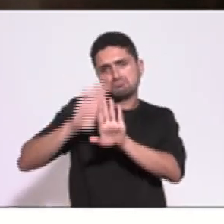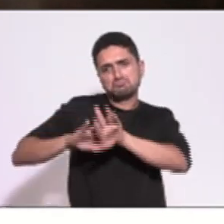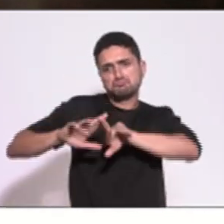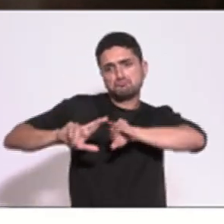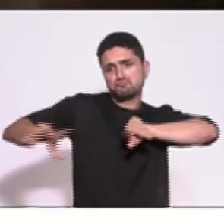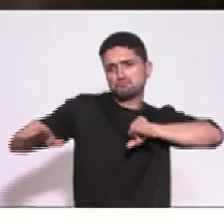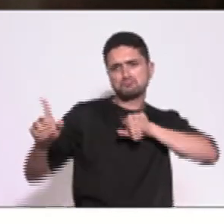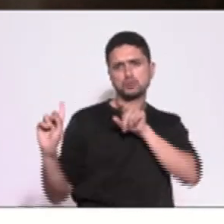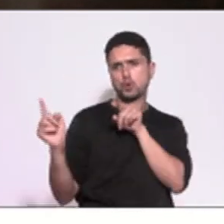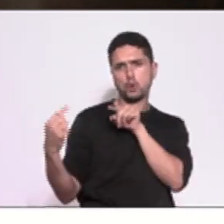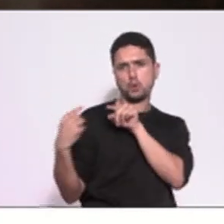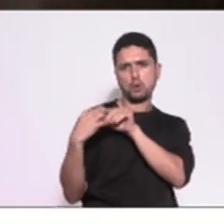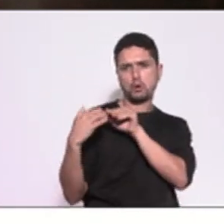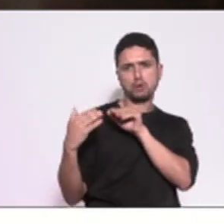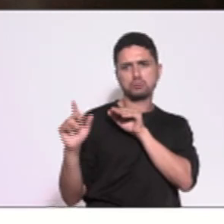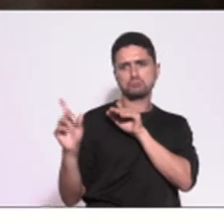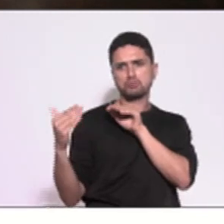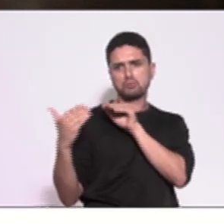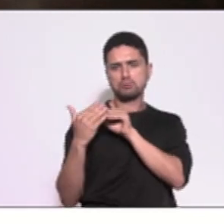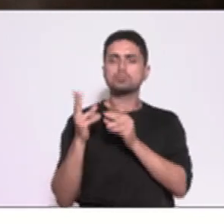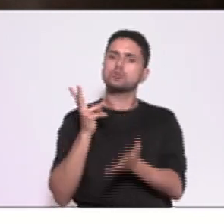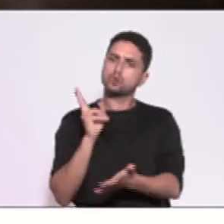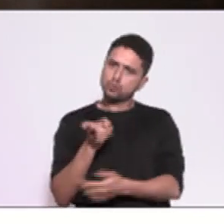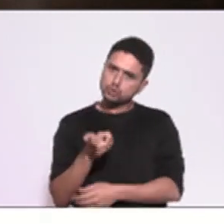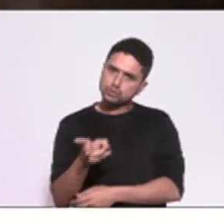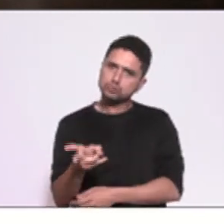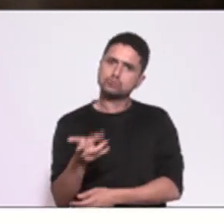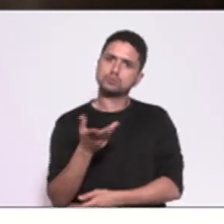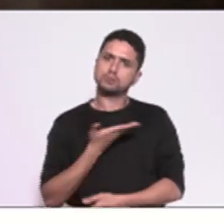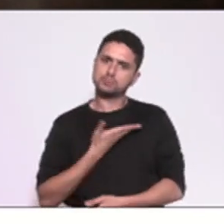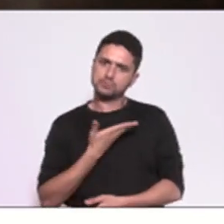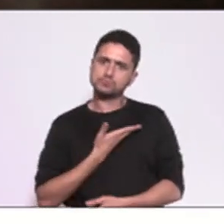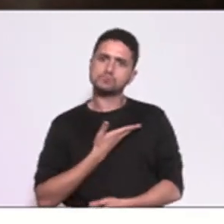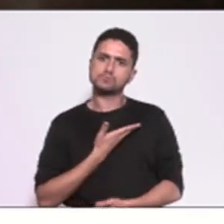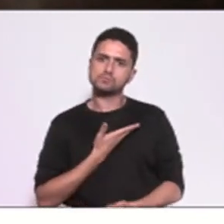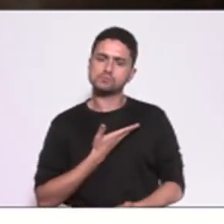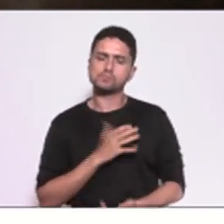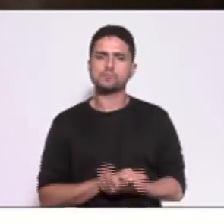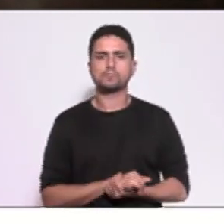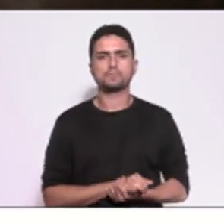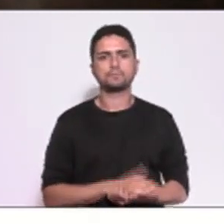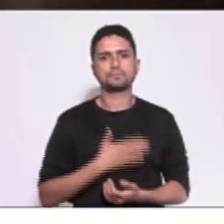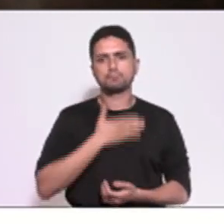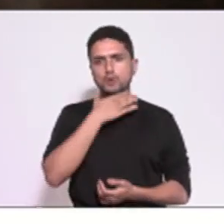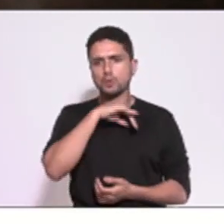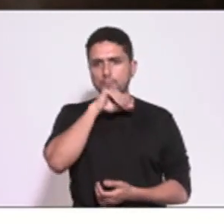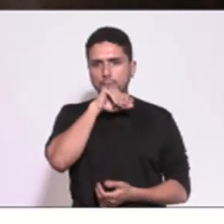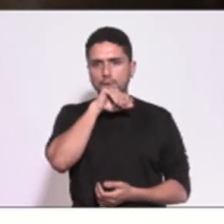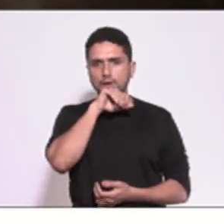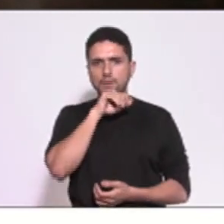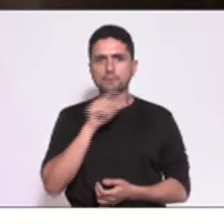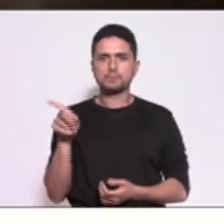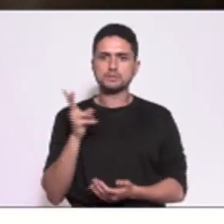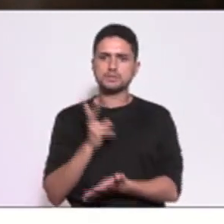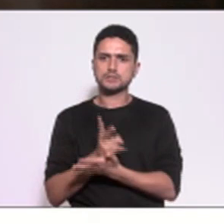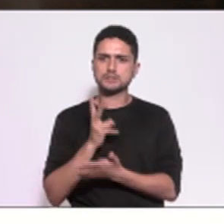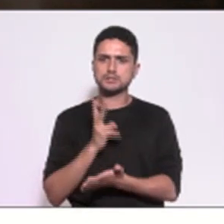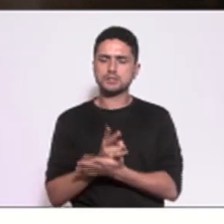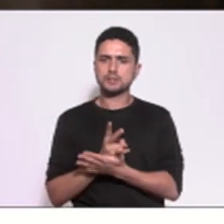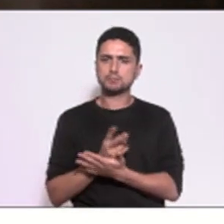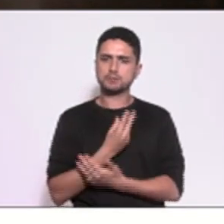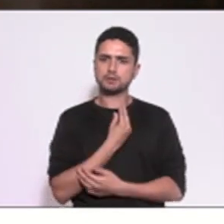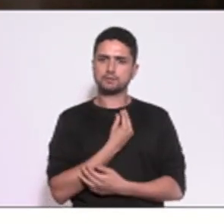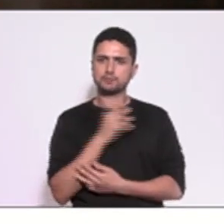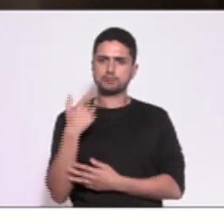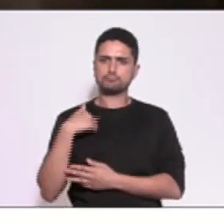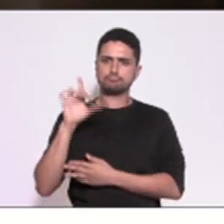Sem que com isso se perca o afeto pelo outro. Meu pai sempre foi meu guia de vida ambulante.